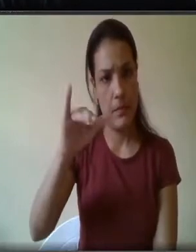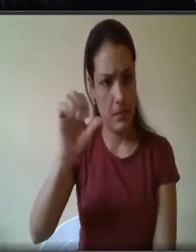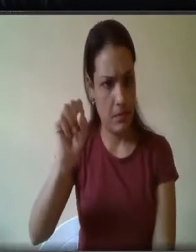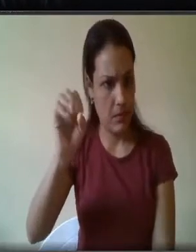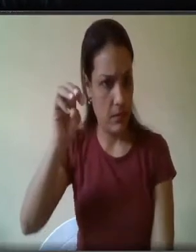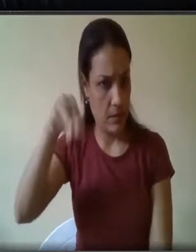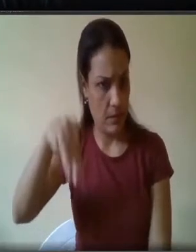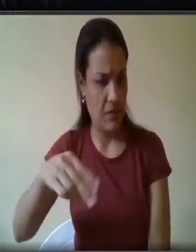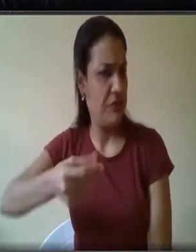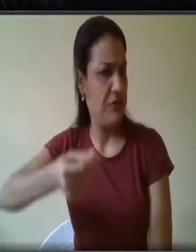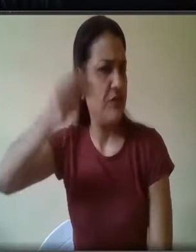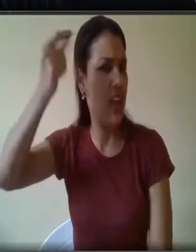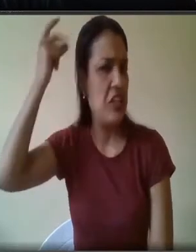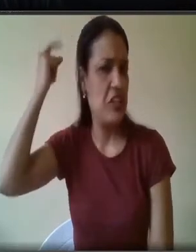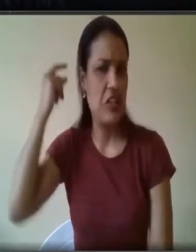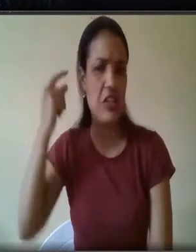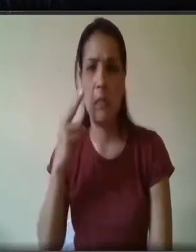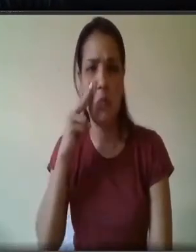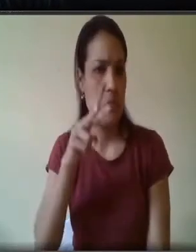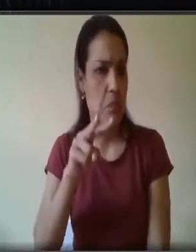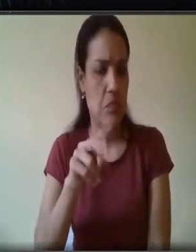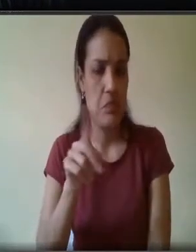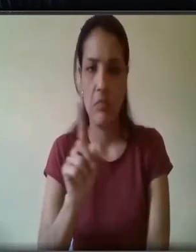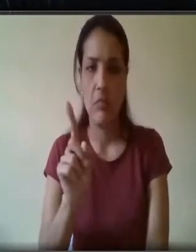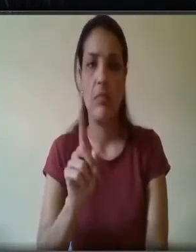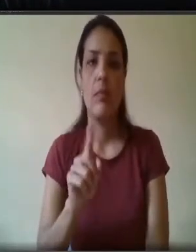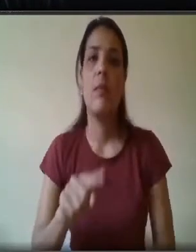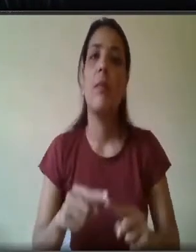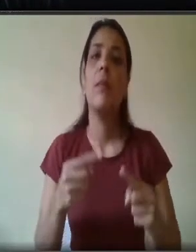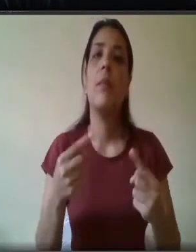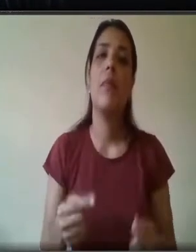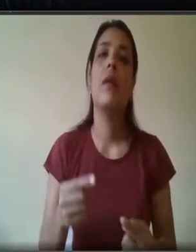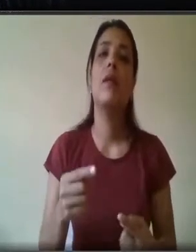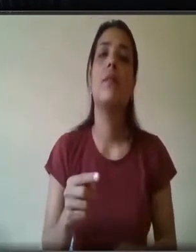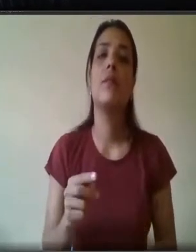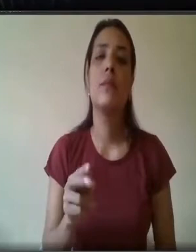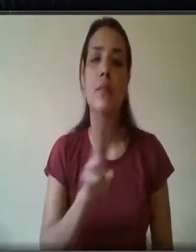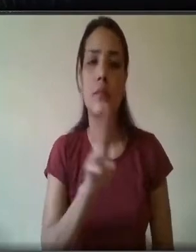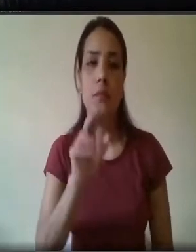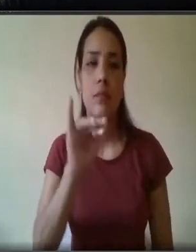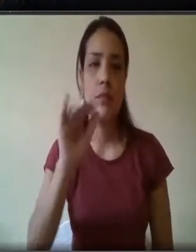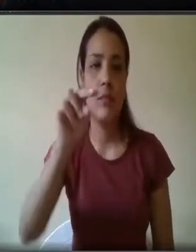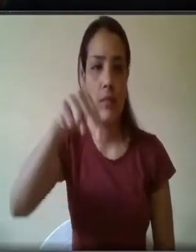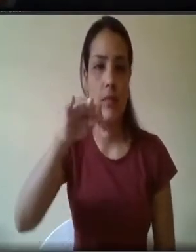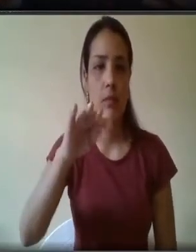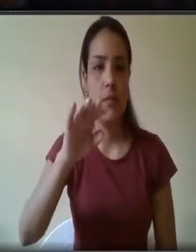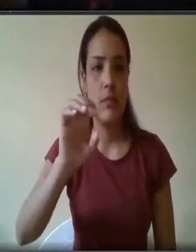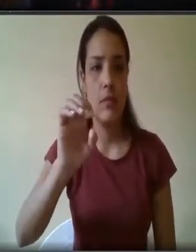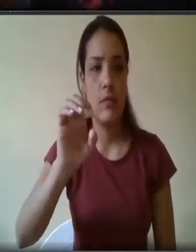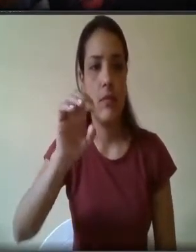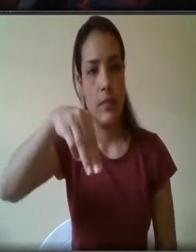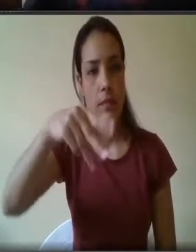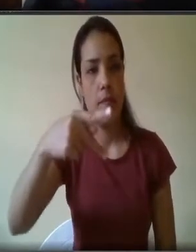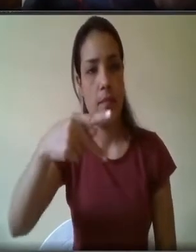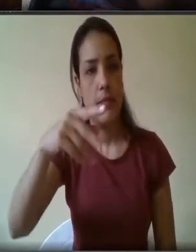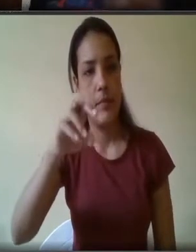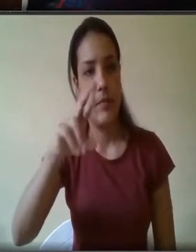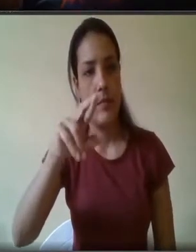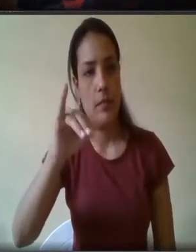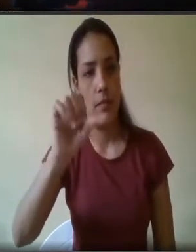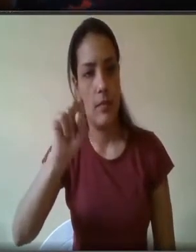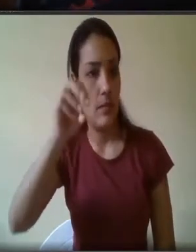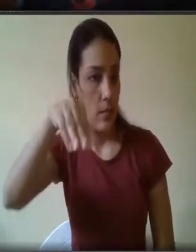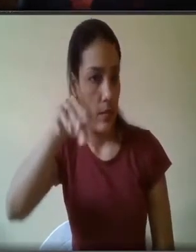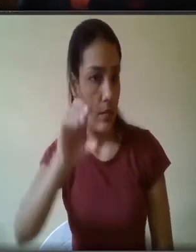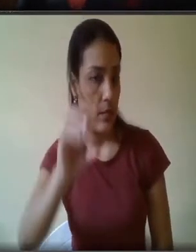rocha, despedaçar rochas. Isso é o intemperismo. Então, como é que eu vou explicar para vocês? Tem 3